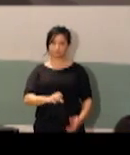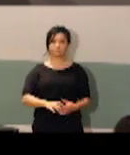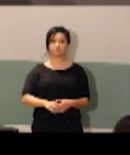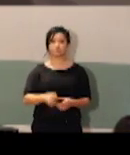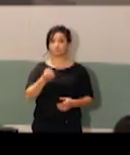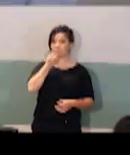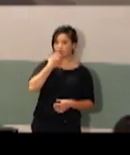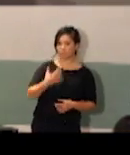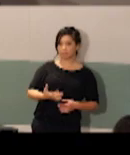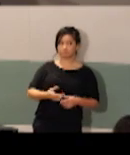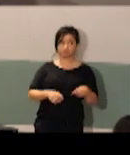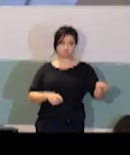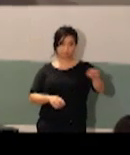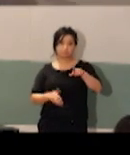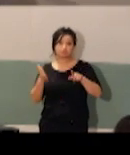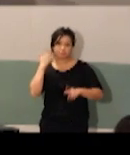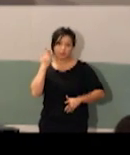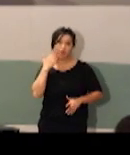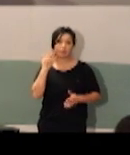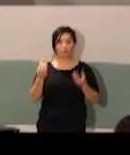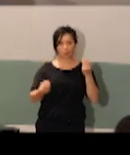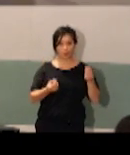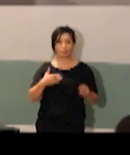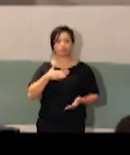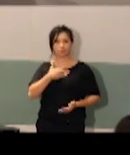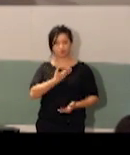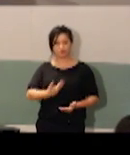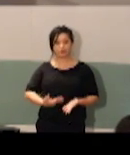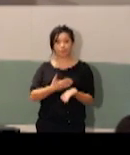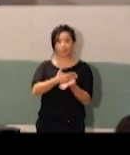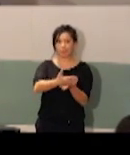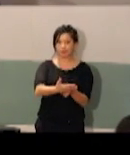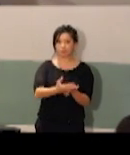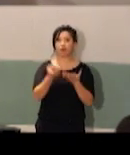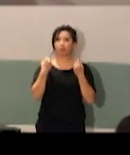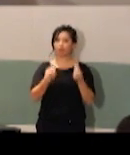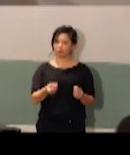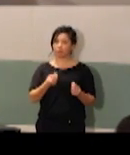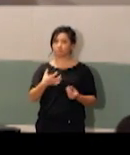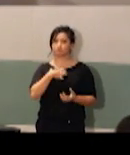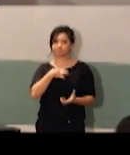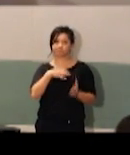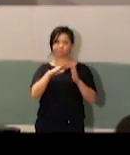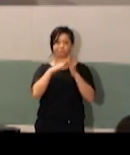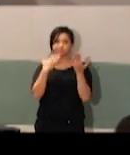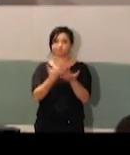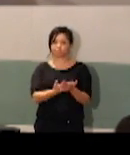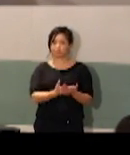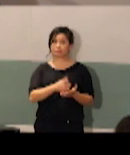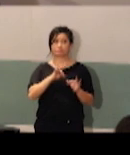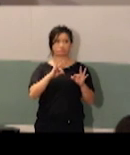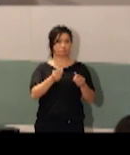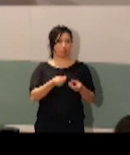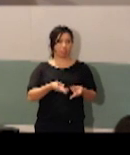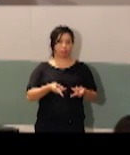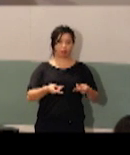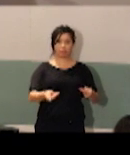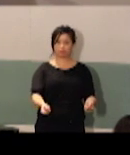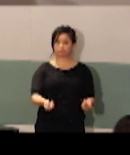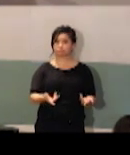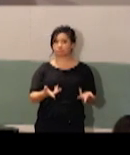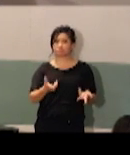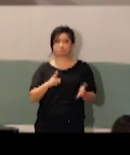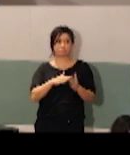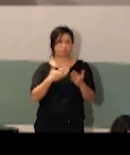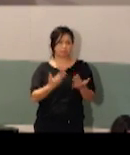nossas escolas e o Distrito Federal. Pegamos uma cidade na lama, uma cidade desmoralizada, uma cidade sem credibilidade.